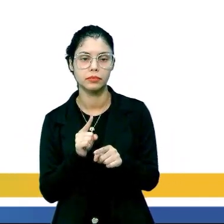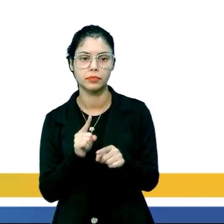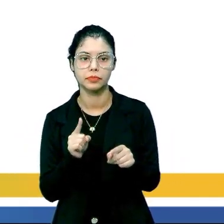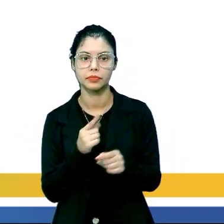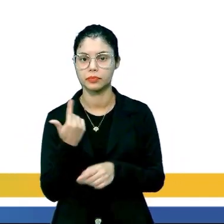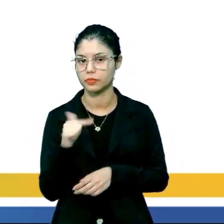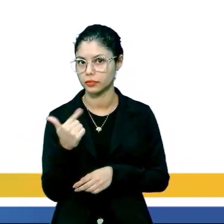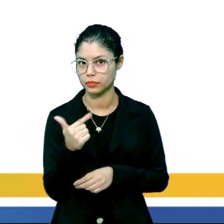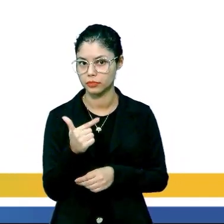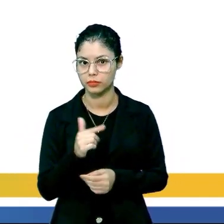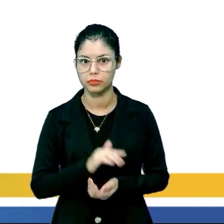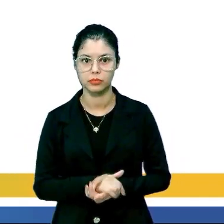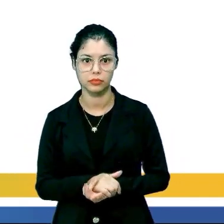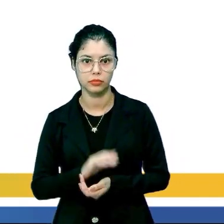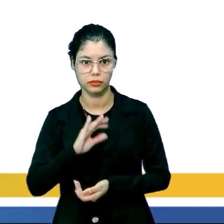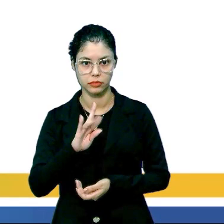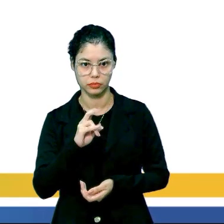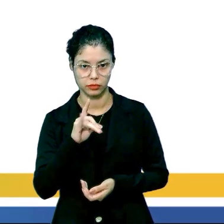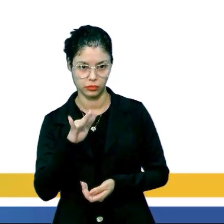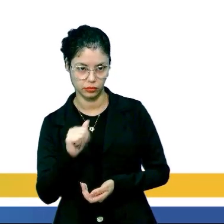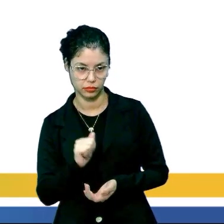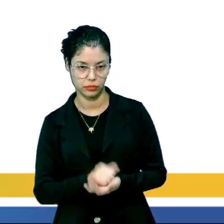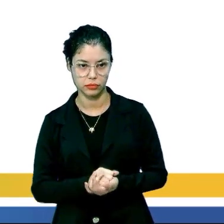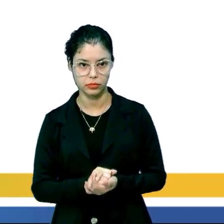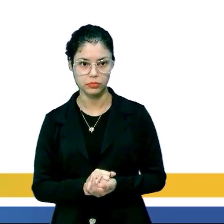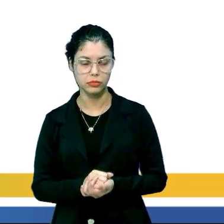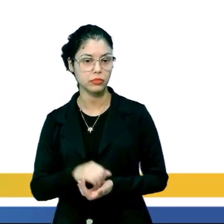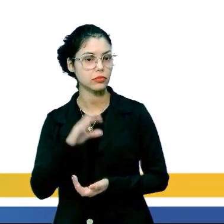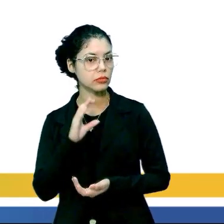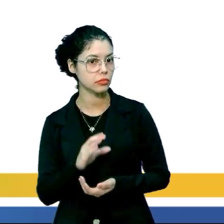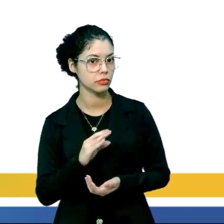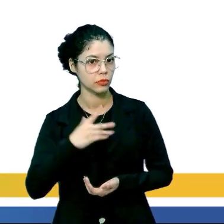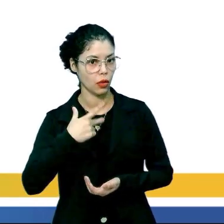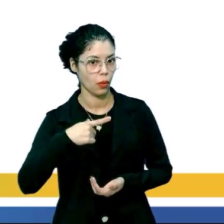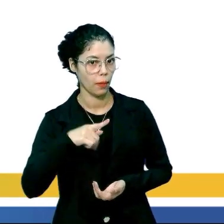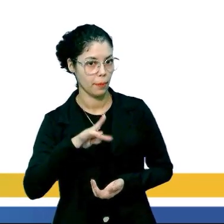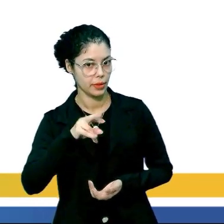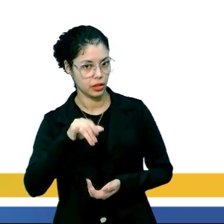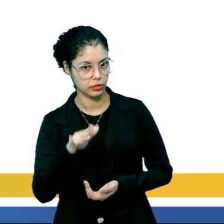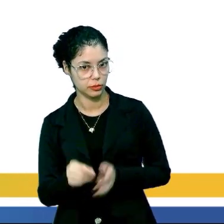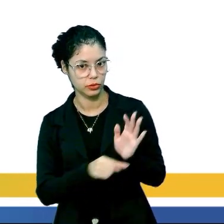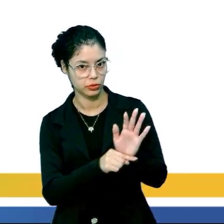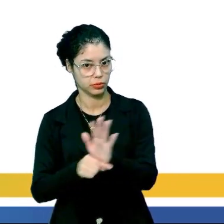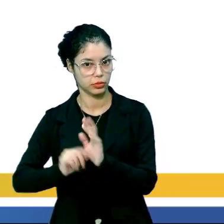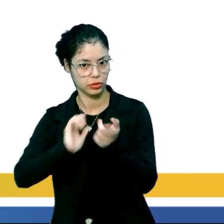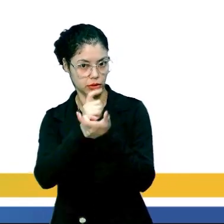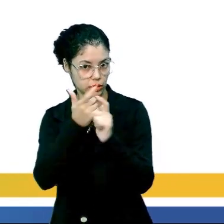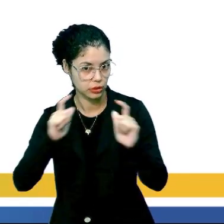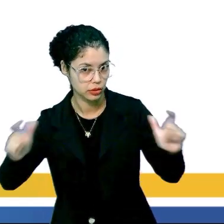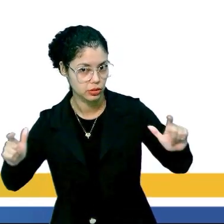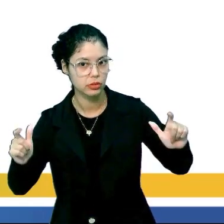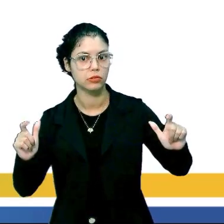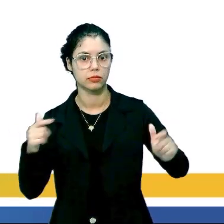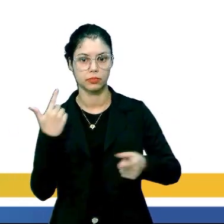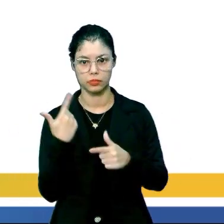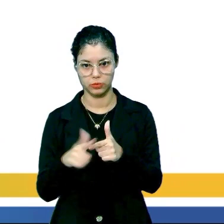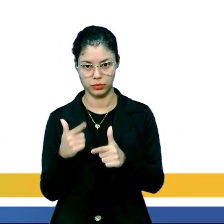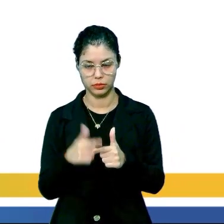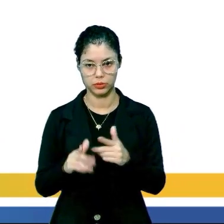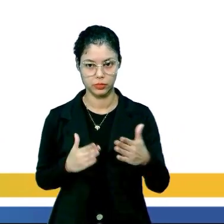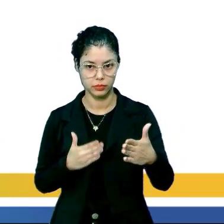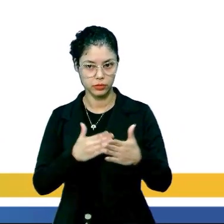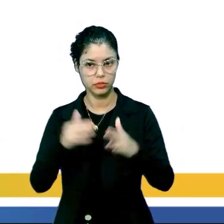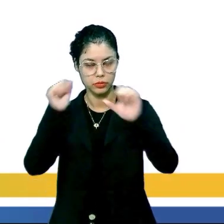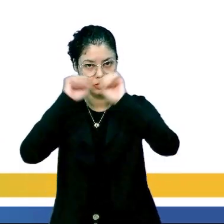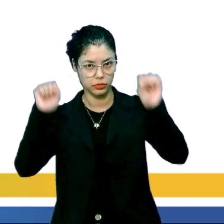não têm carioteca. Então, a B também não seria. Alternativa C, o plasmódio apresenta grande